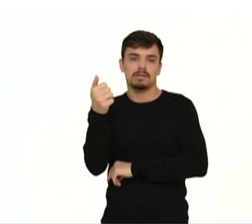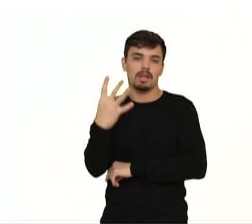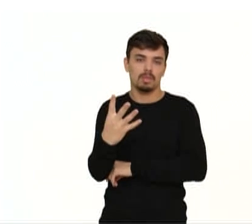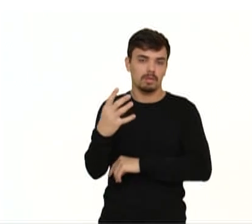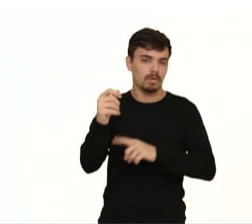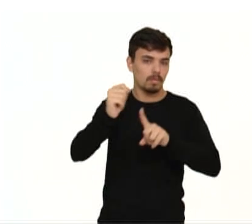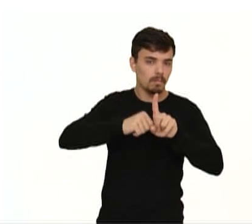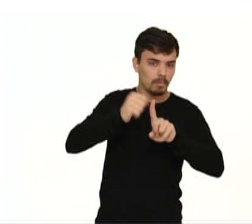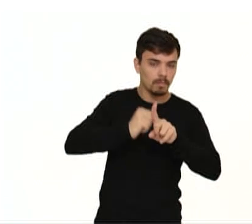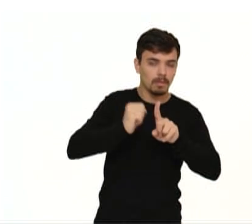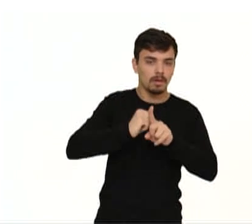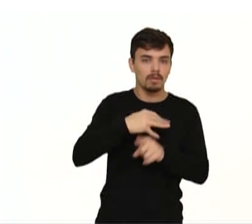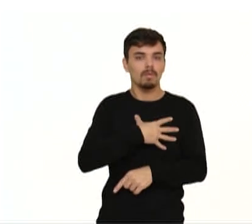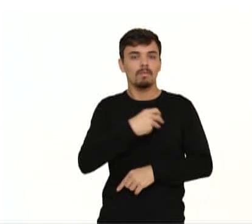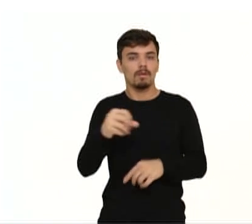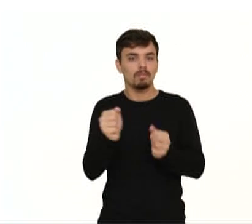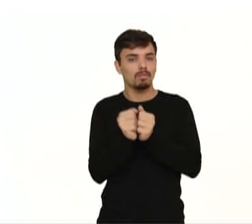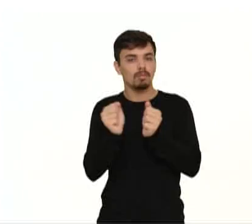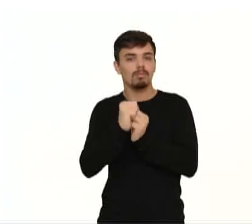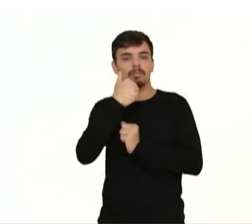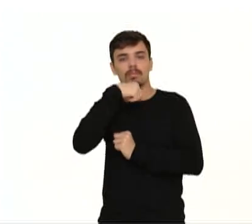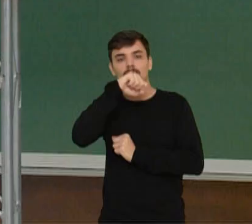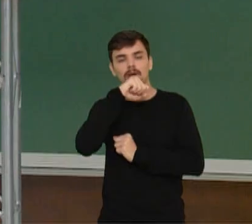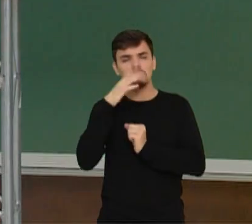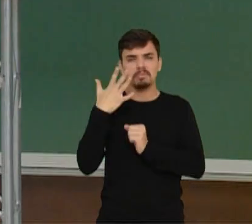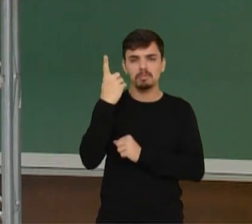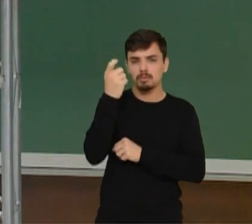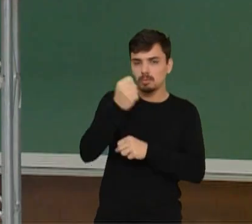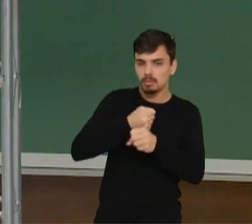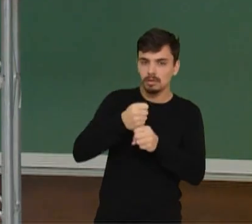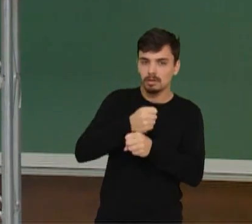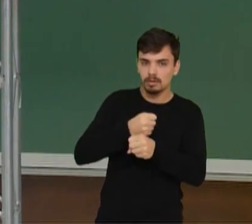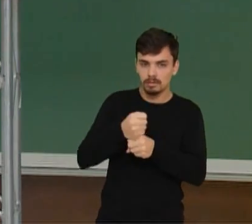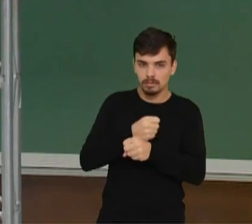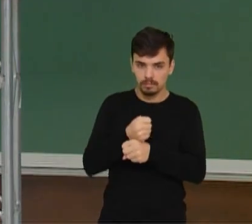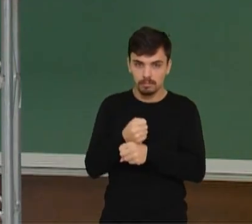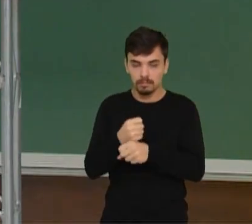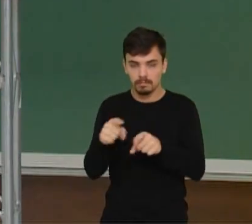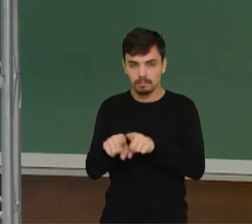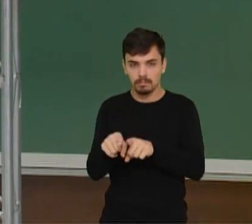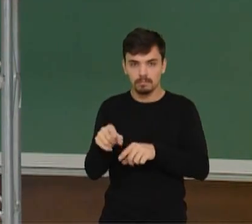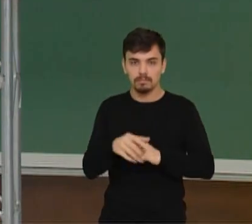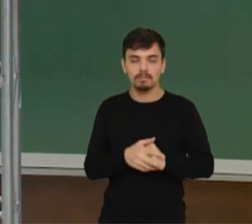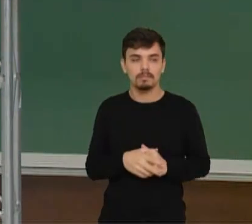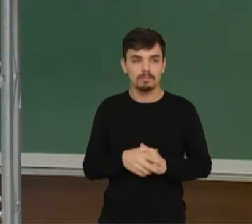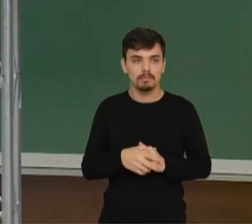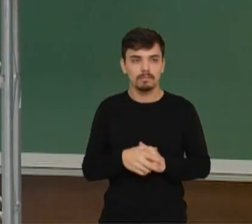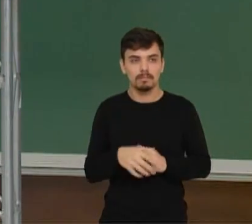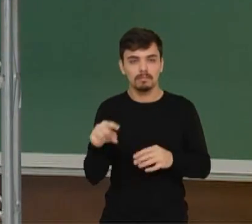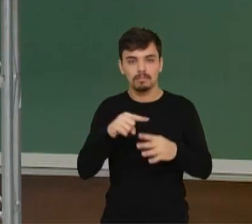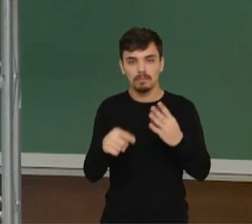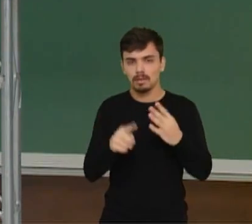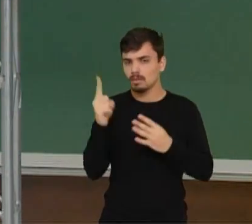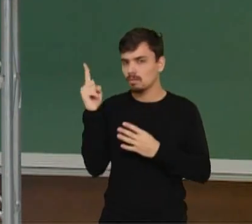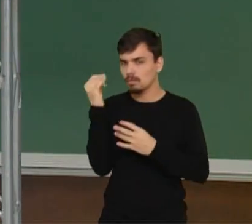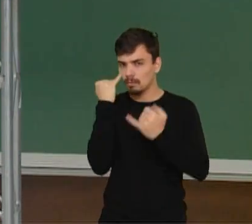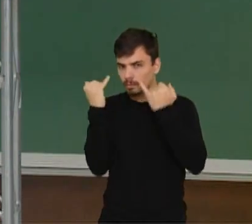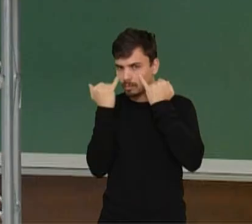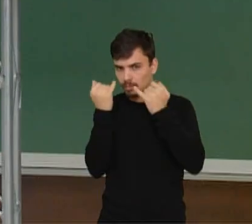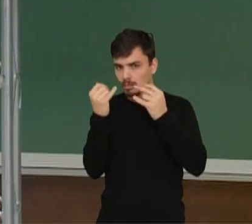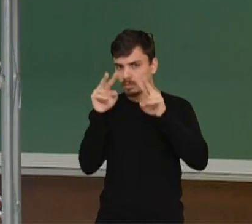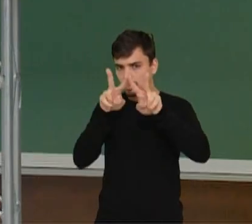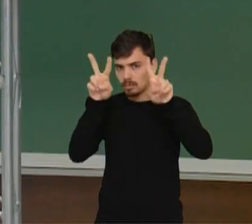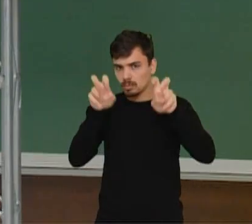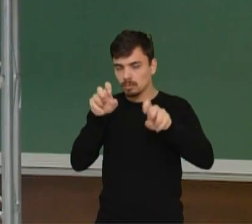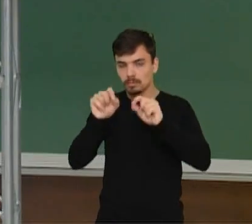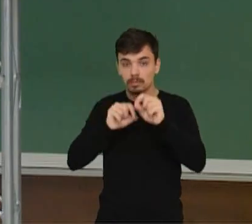ficam junto da mãe por mais de 1 ano às vezes. Os predadores são a onça pintada e puma, por exemplo. Então todas essas informações dizem respeito ao